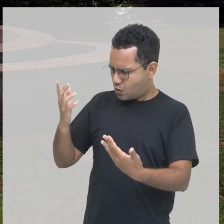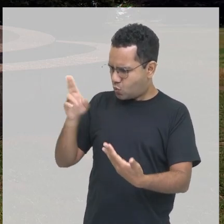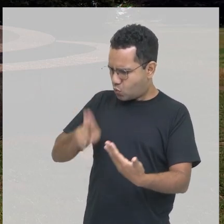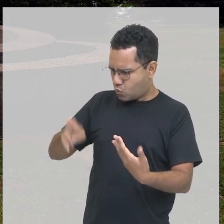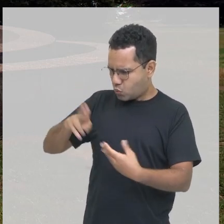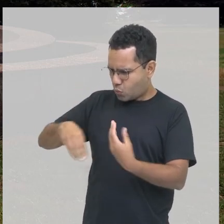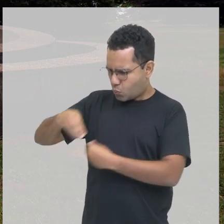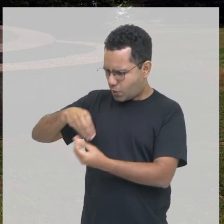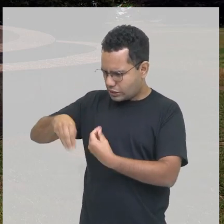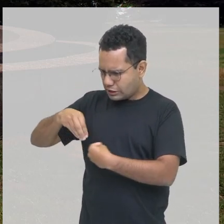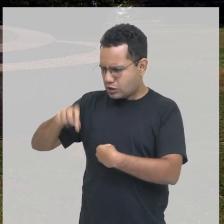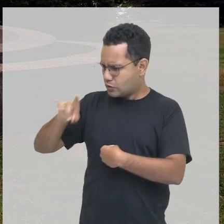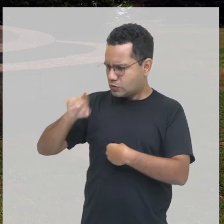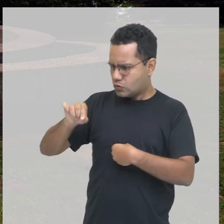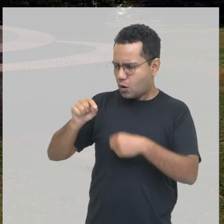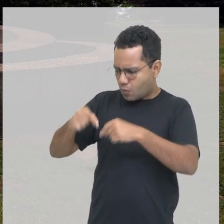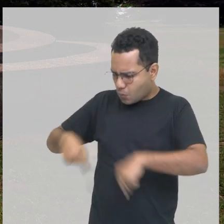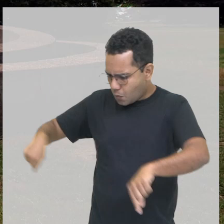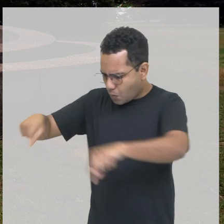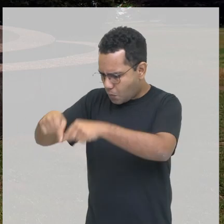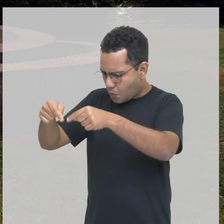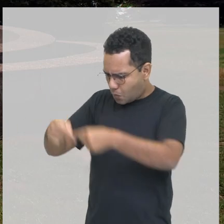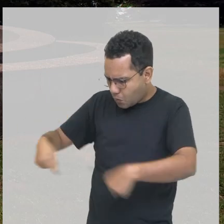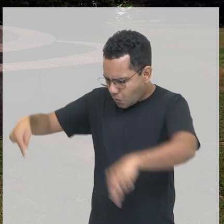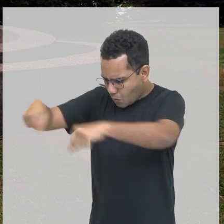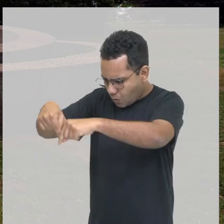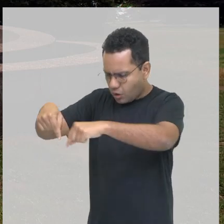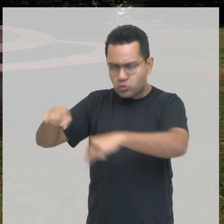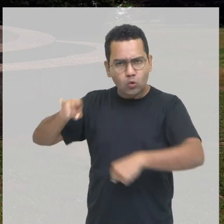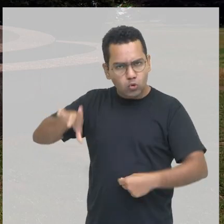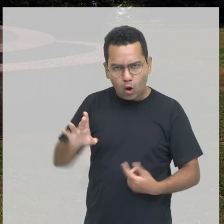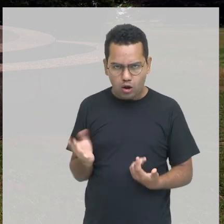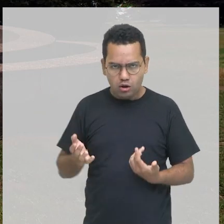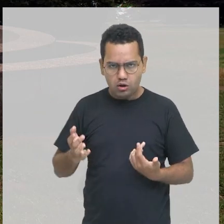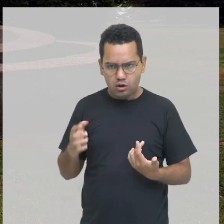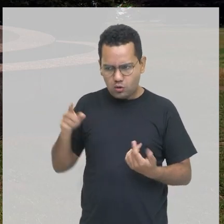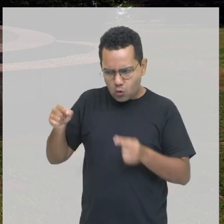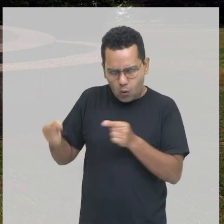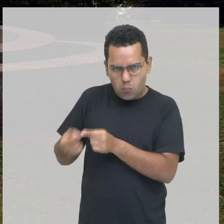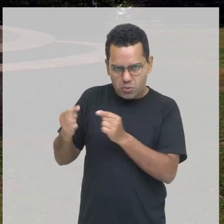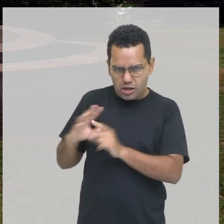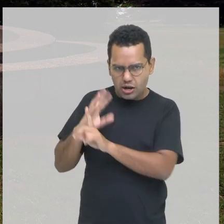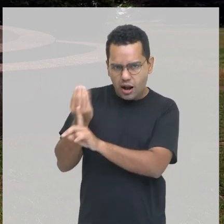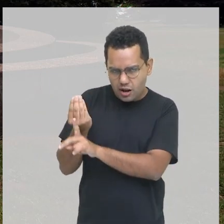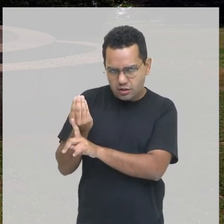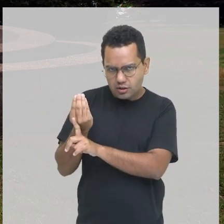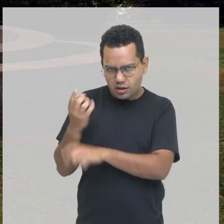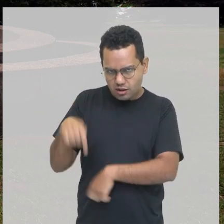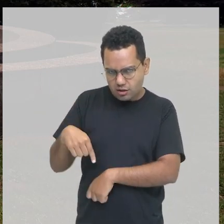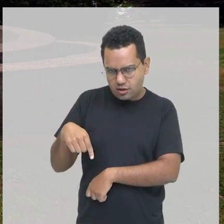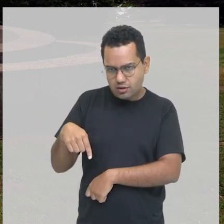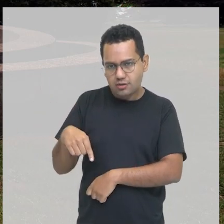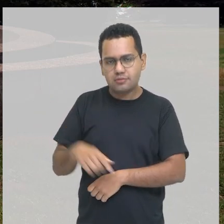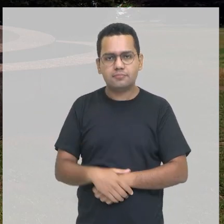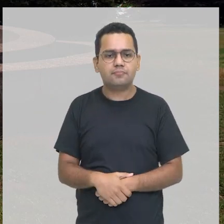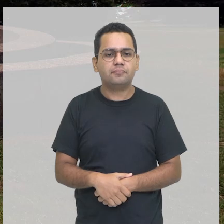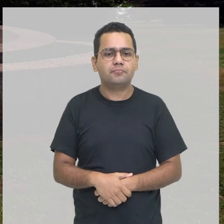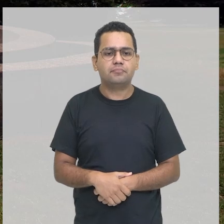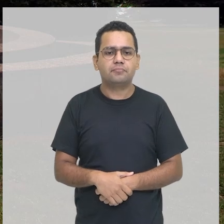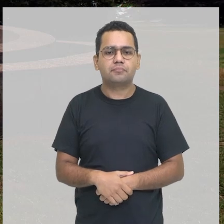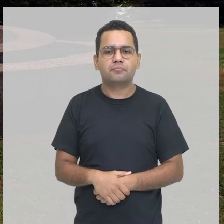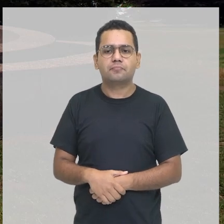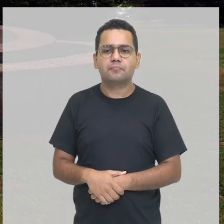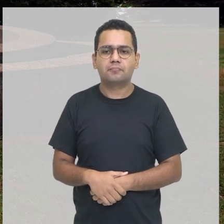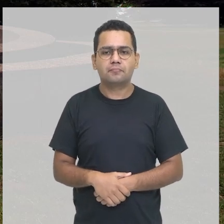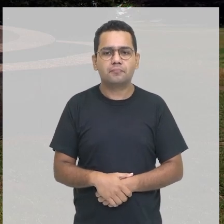ali, dois círculos, um dentro do outro. Então, como vocês podem ver, a escultura